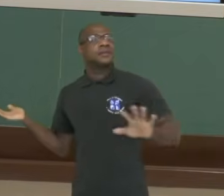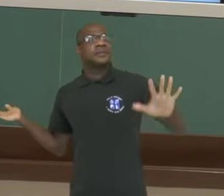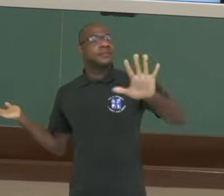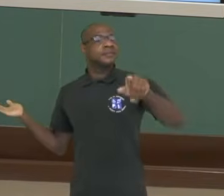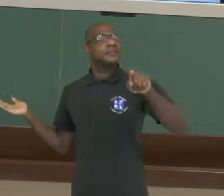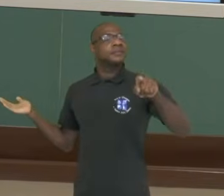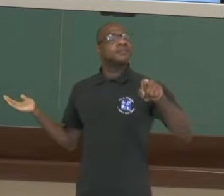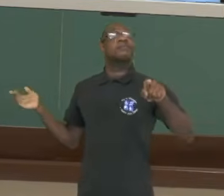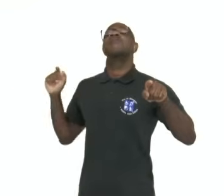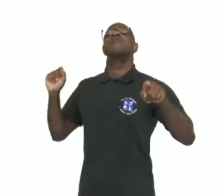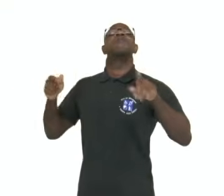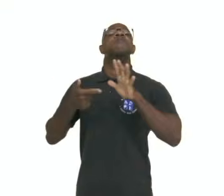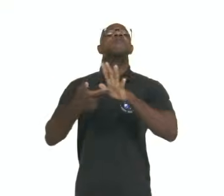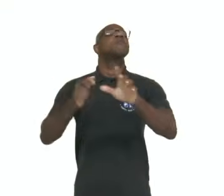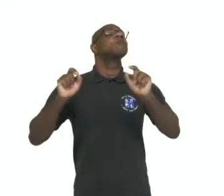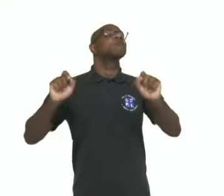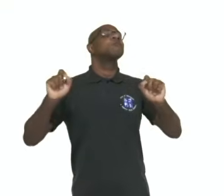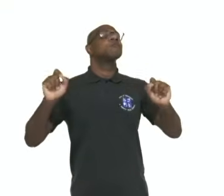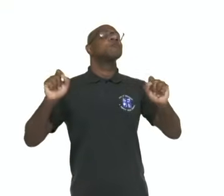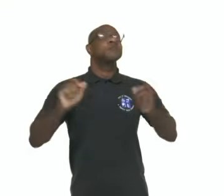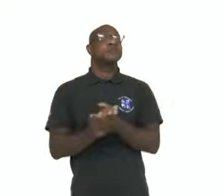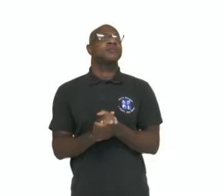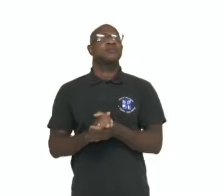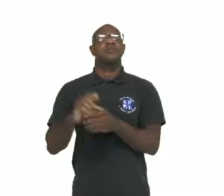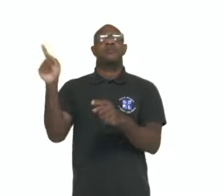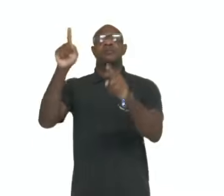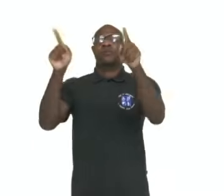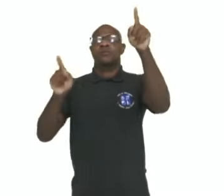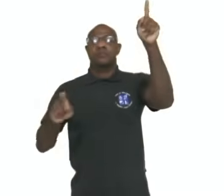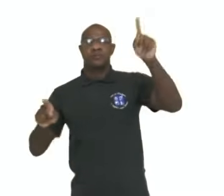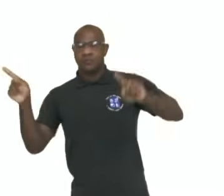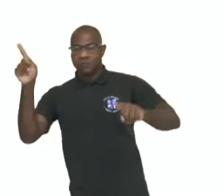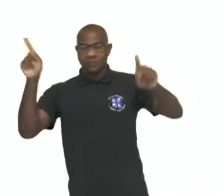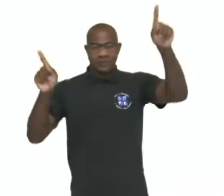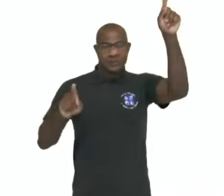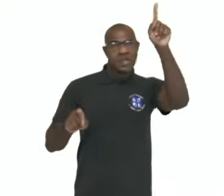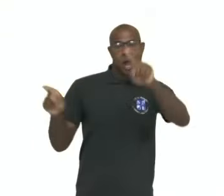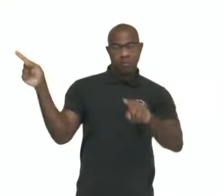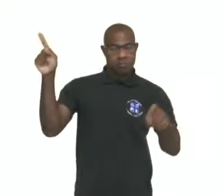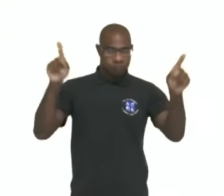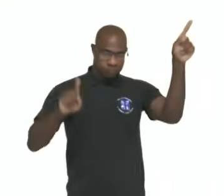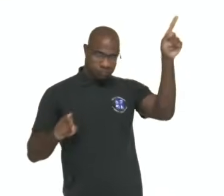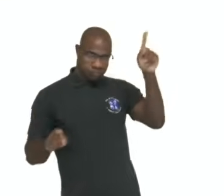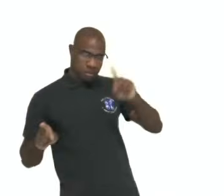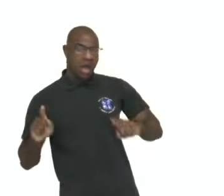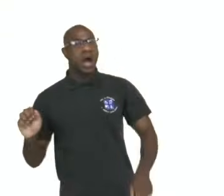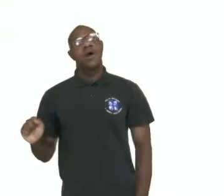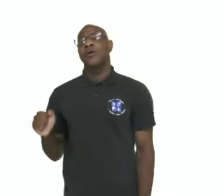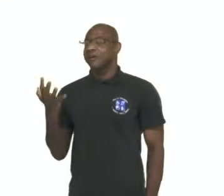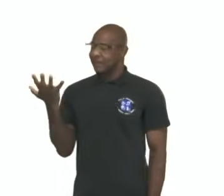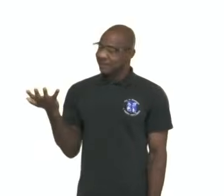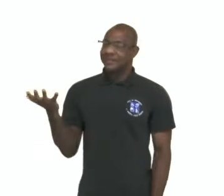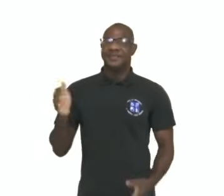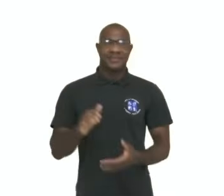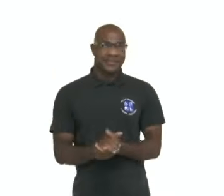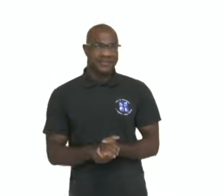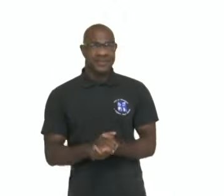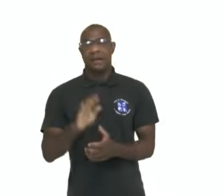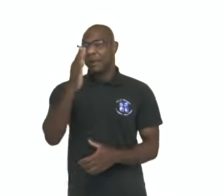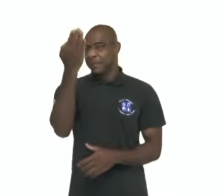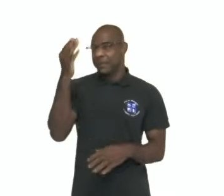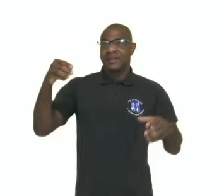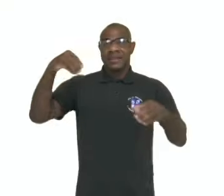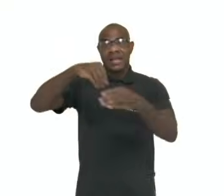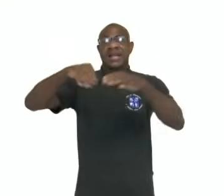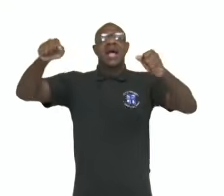animação mostrando aqui para nós os raios, né? Os relâmpagos que acontecem, então, devido ali à diferença na polaridade entre